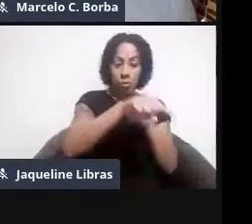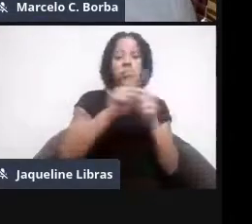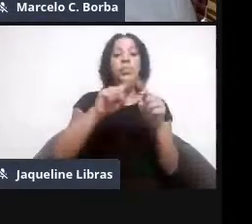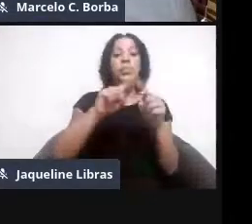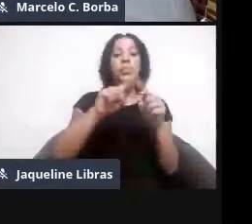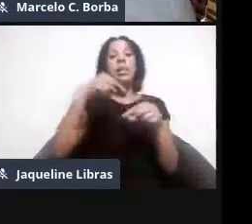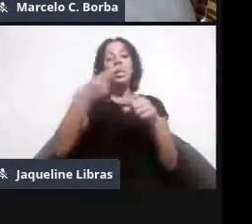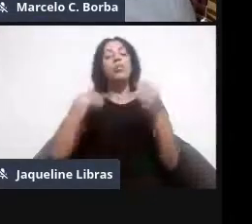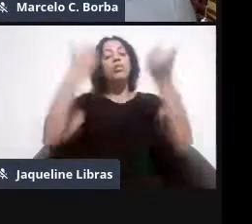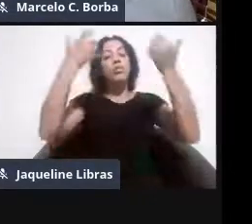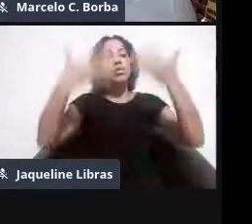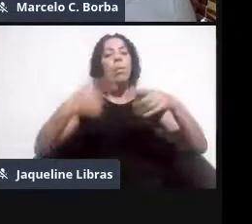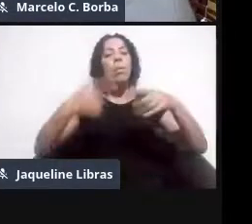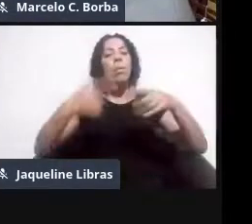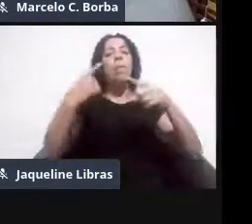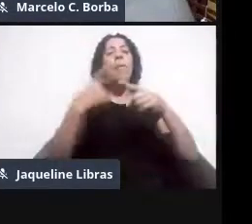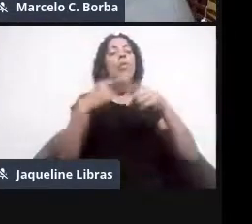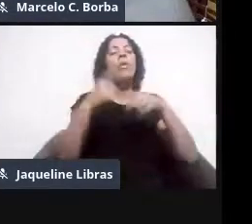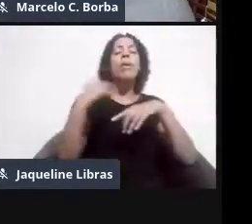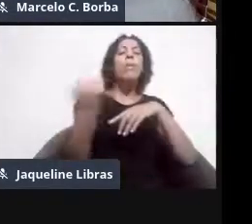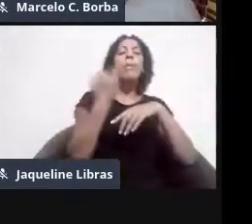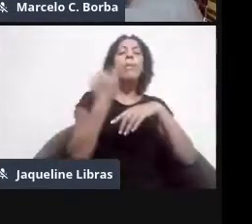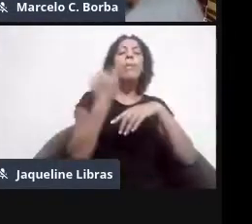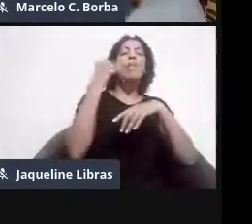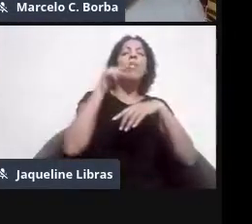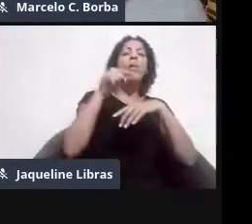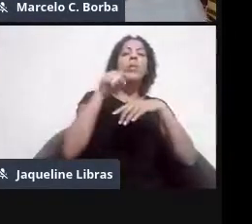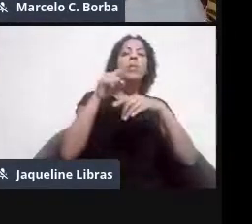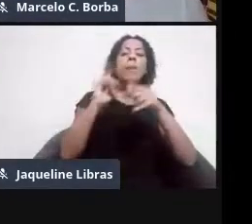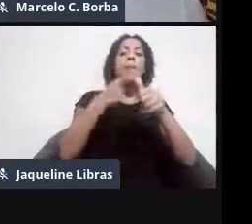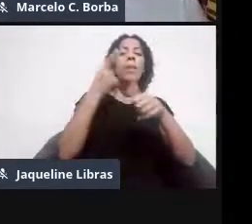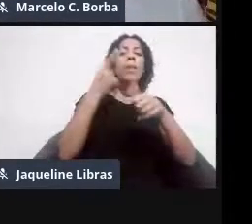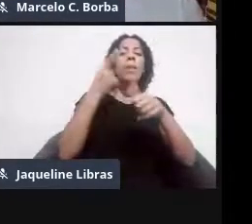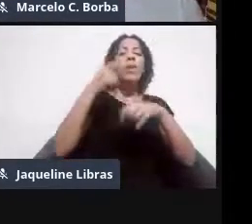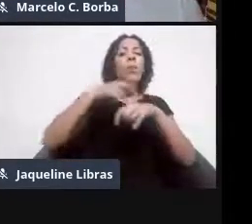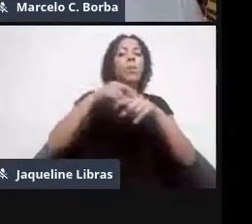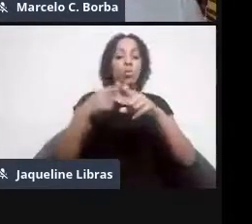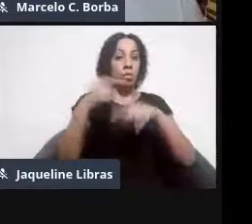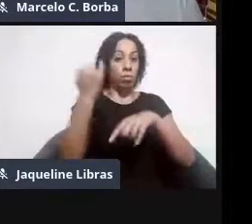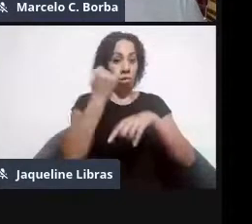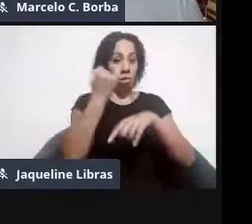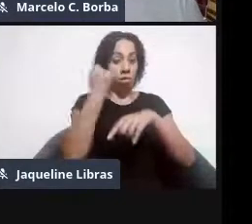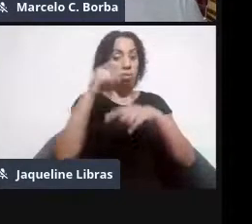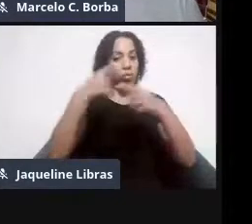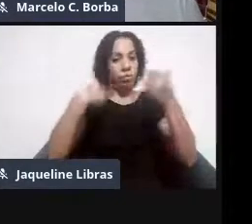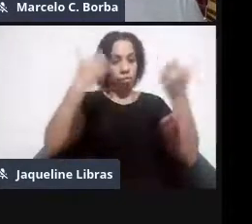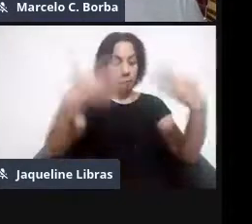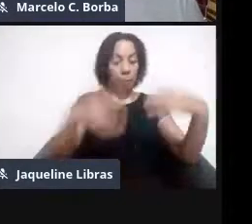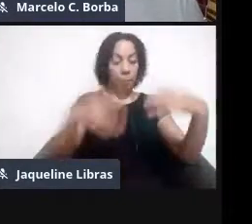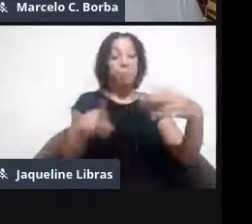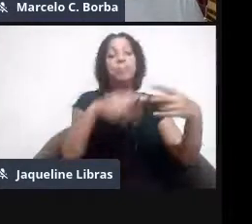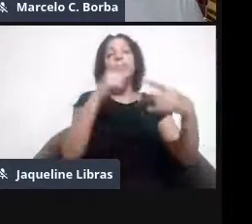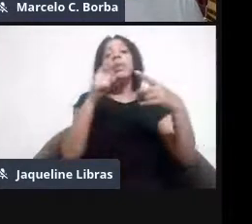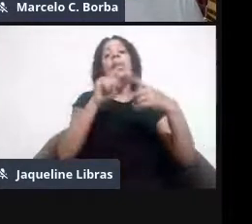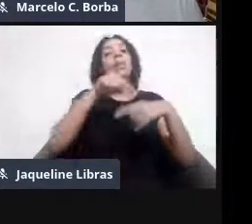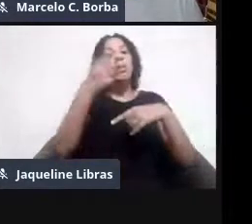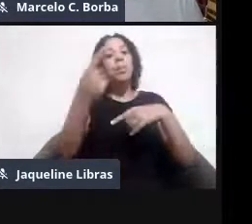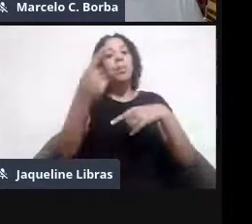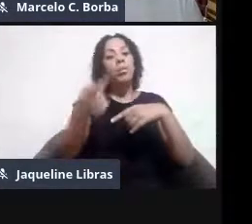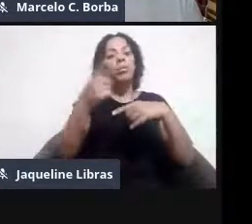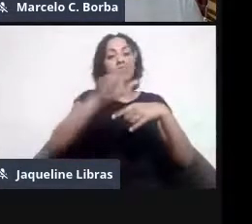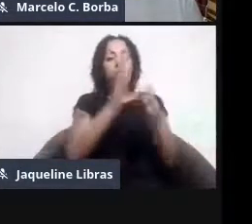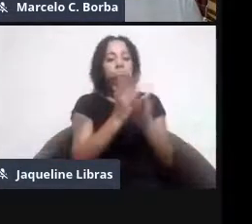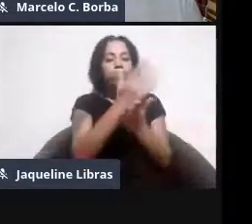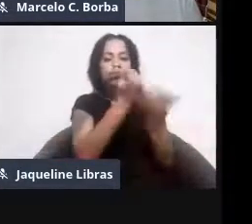por que é muito importante esse primeiro momento. Em seguida, a partir deste levantamento,